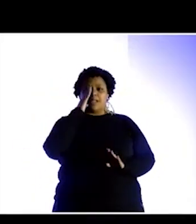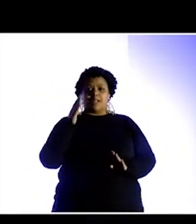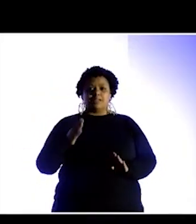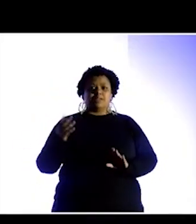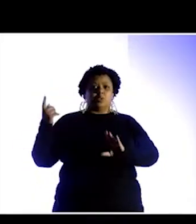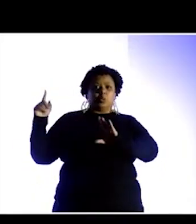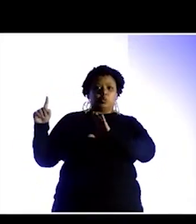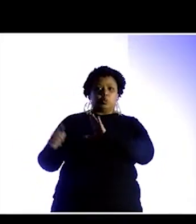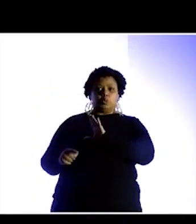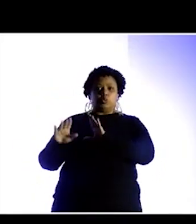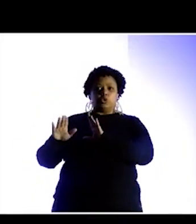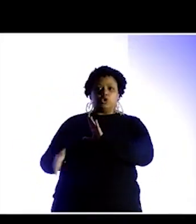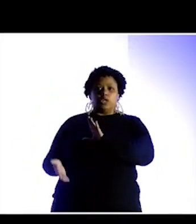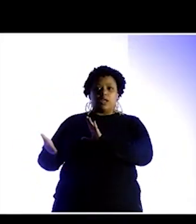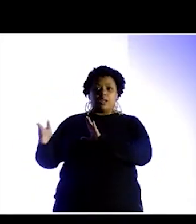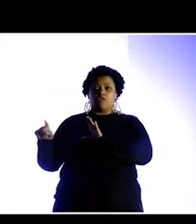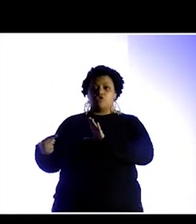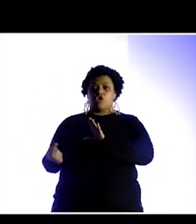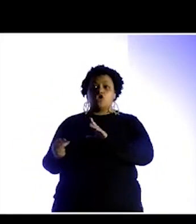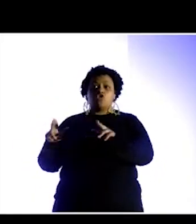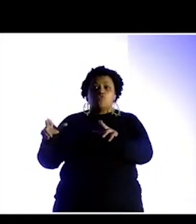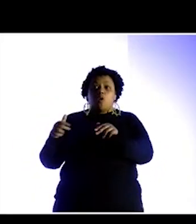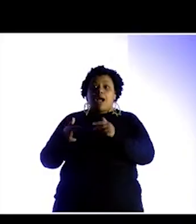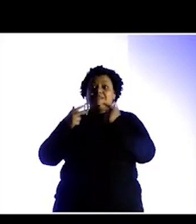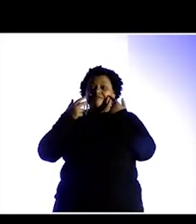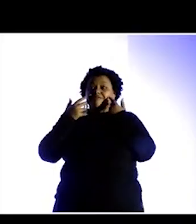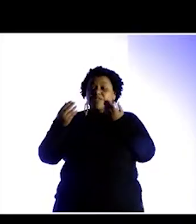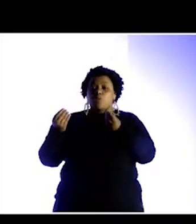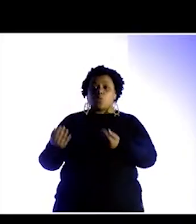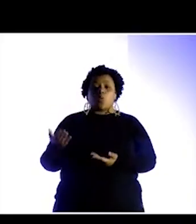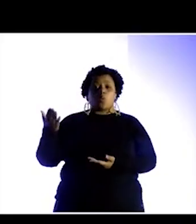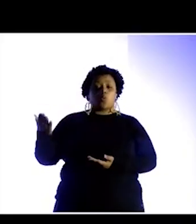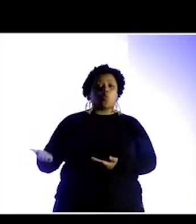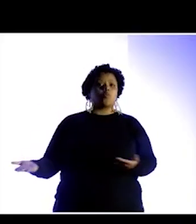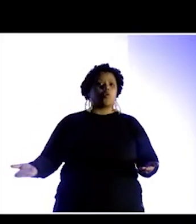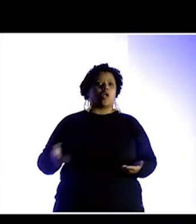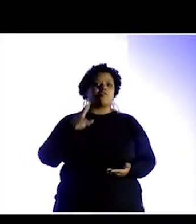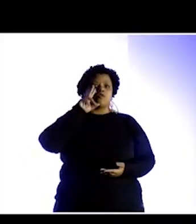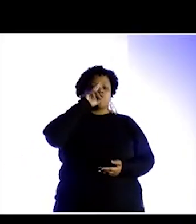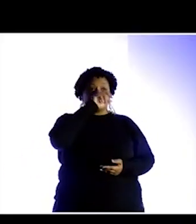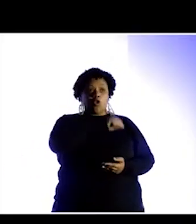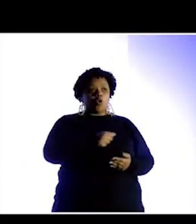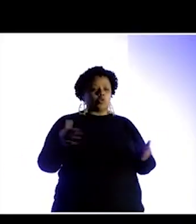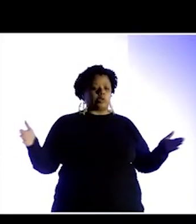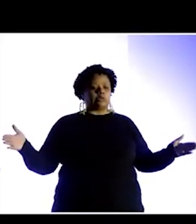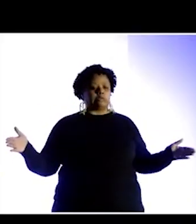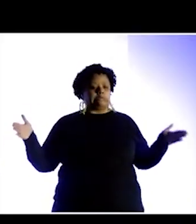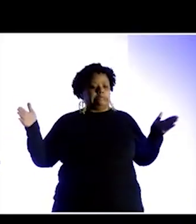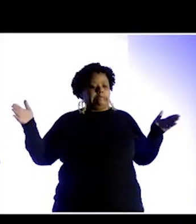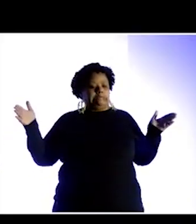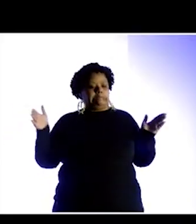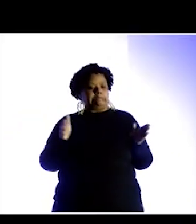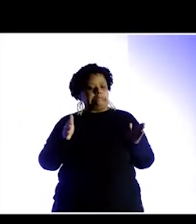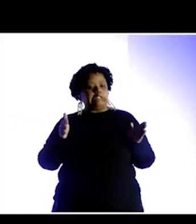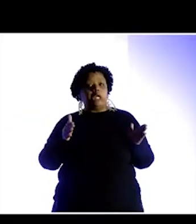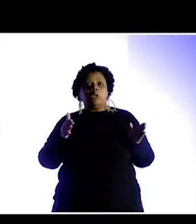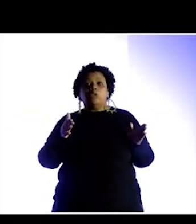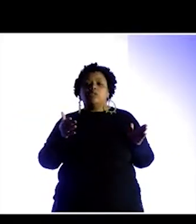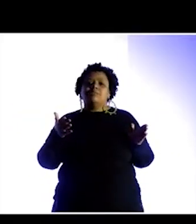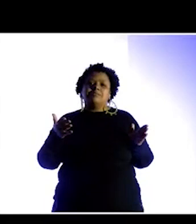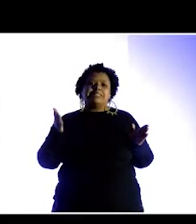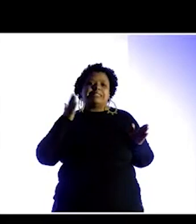de precipitação. A gente nunca tinha observado uma intensidade tão forte num espaço tão